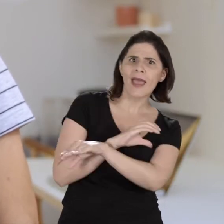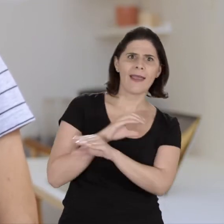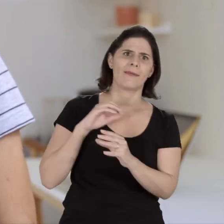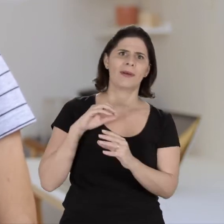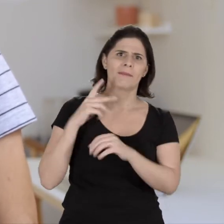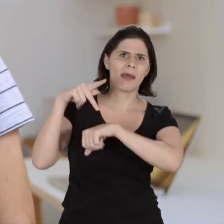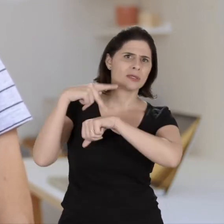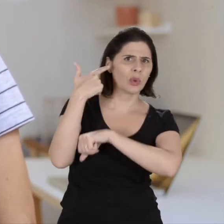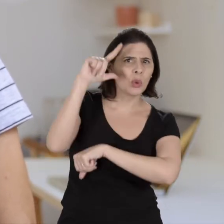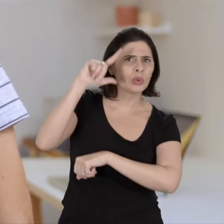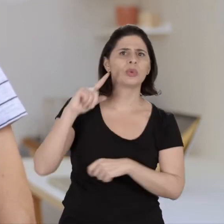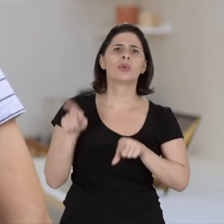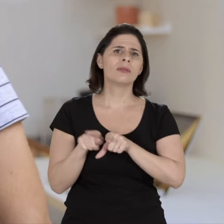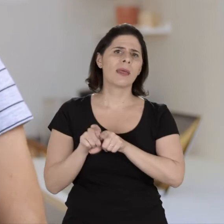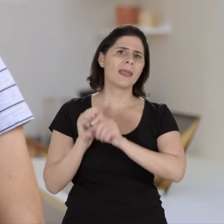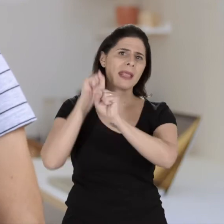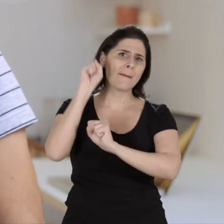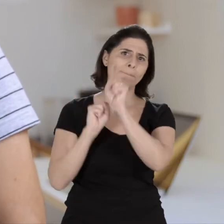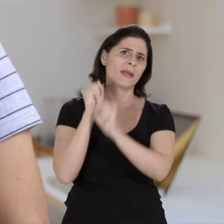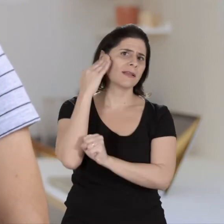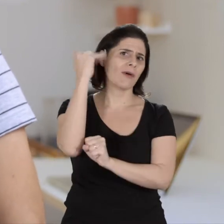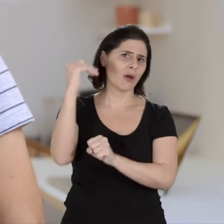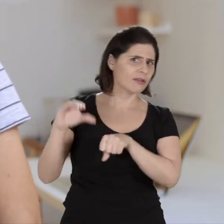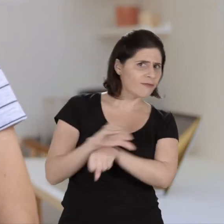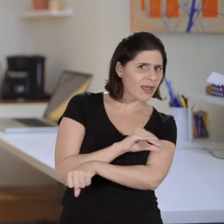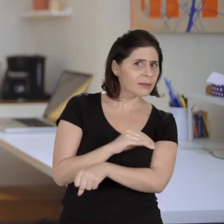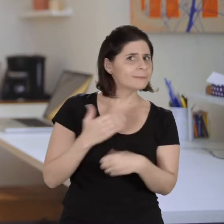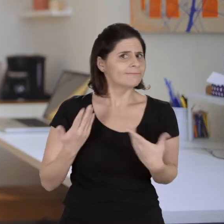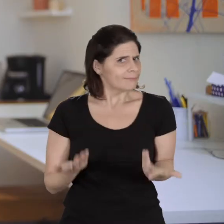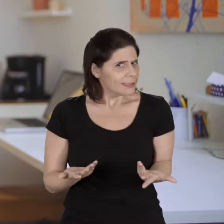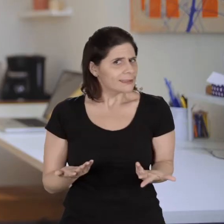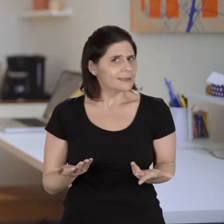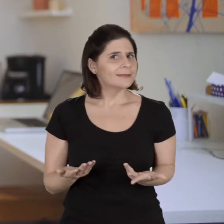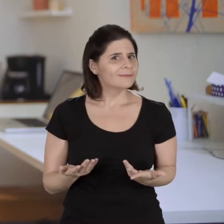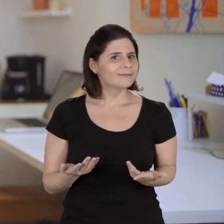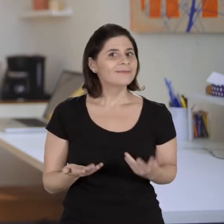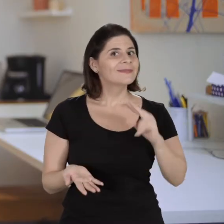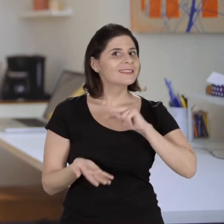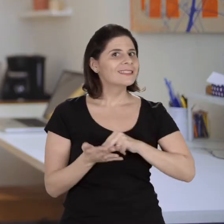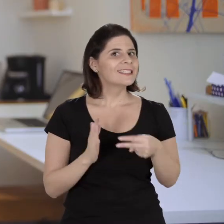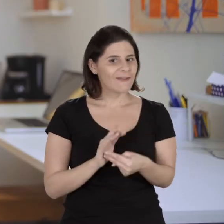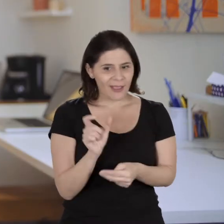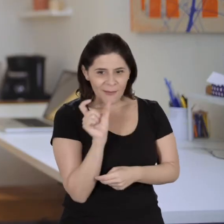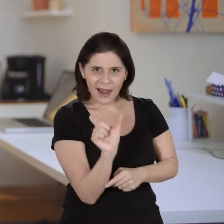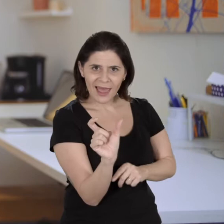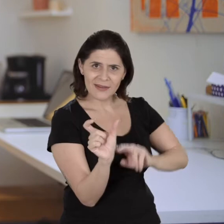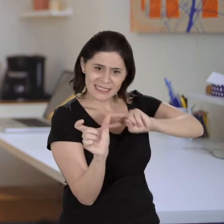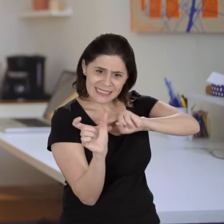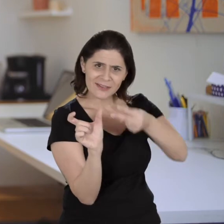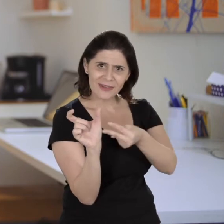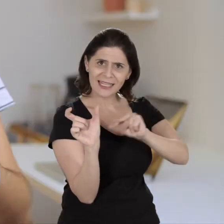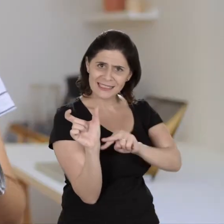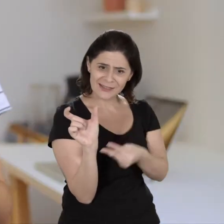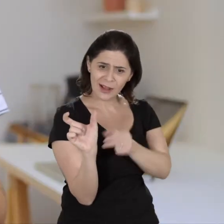capital internacional, investimentos de grandes empresas. Então é uma palavra que ela está começando a significar um